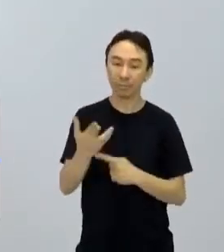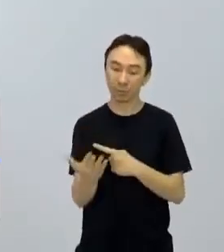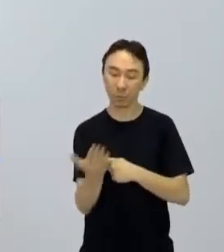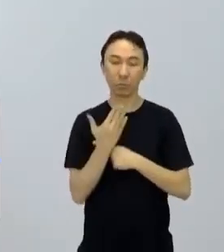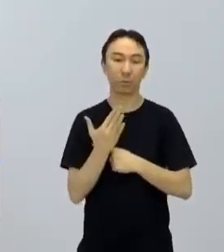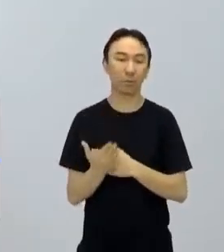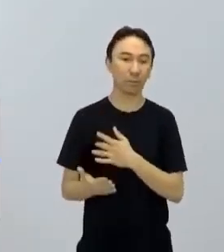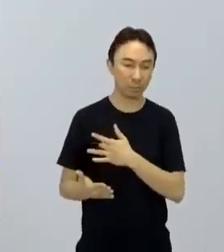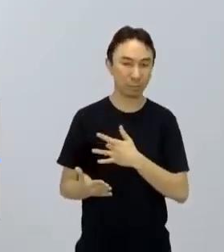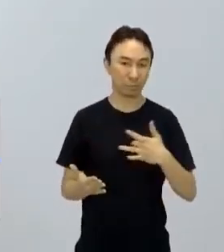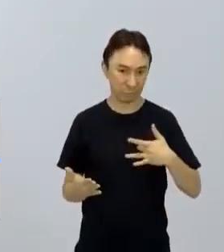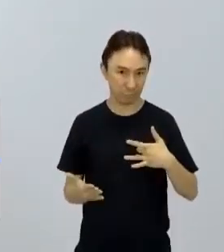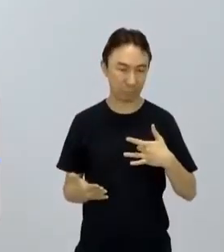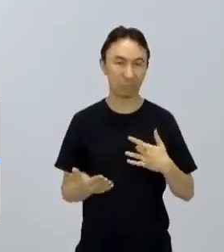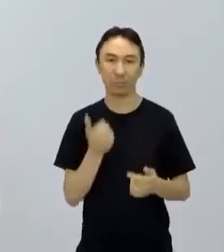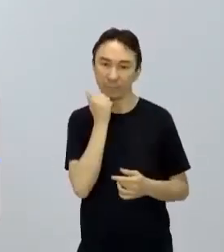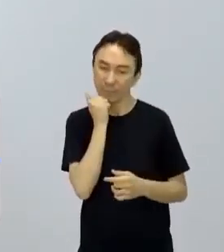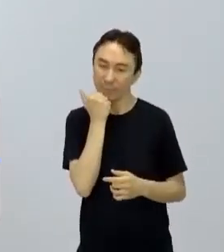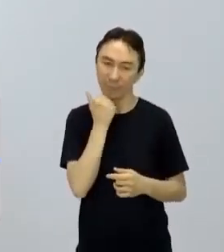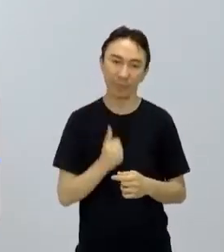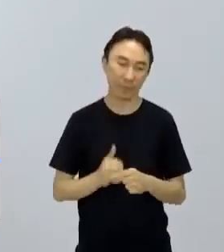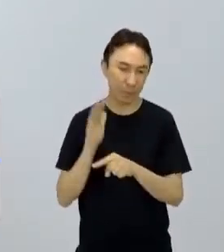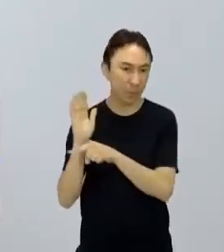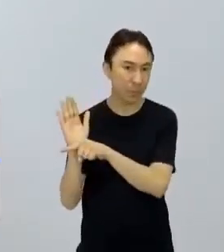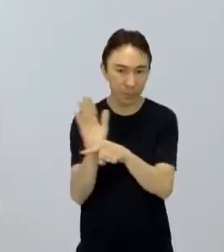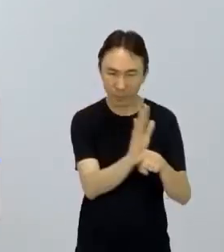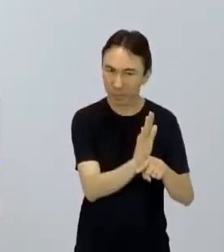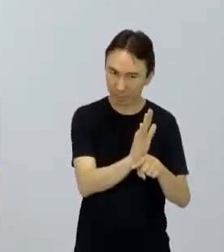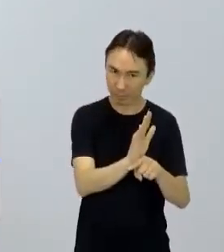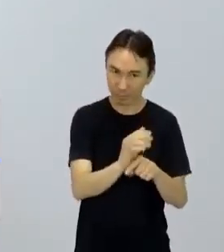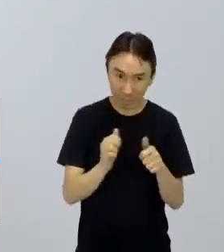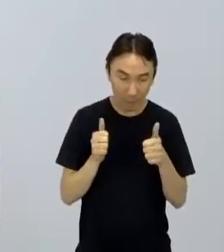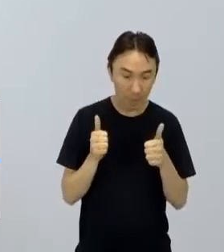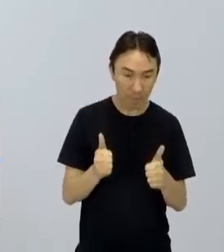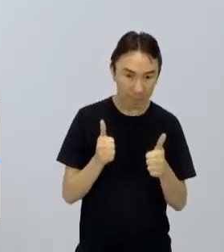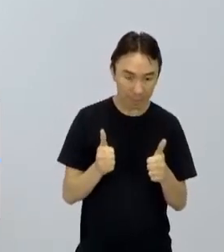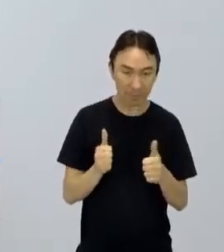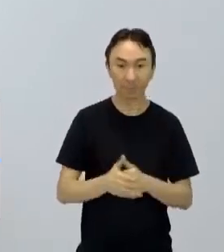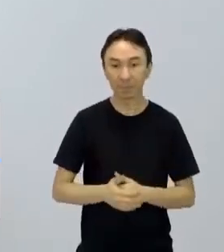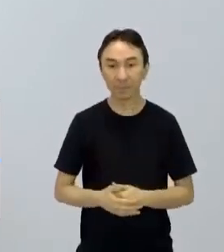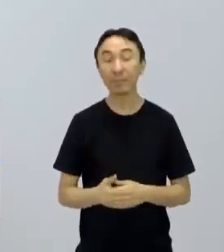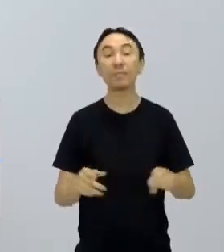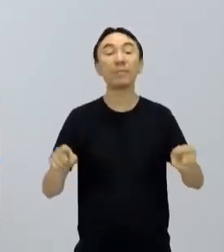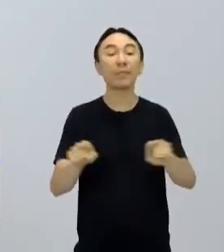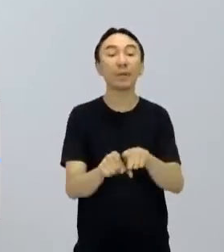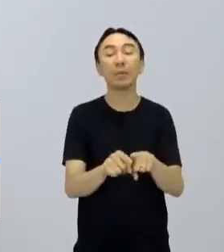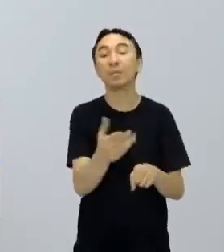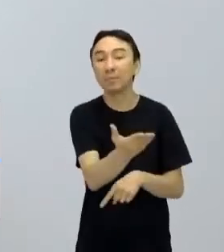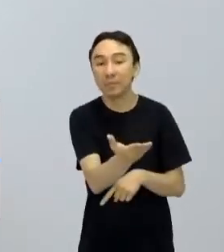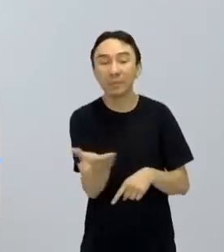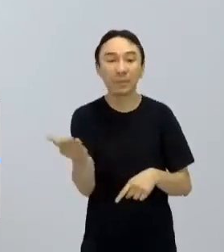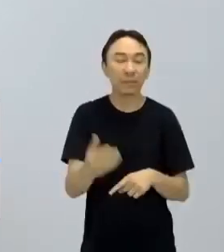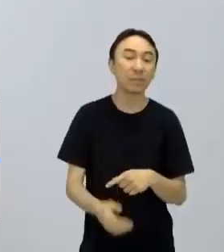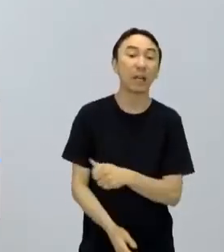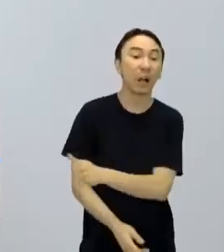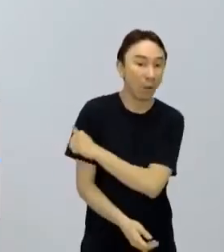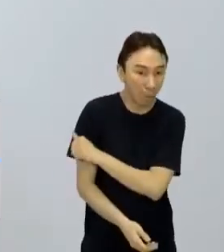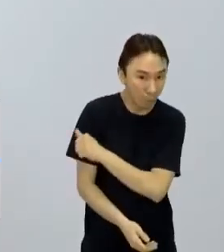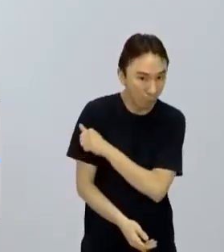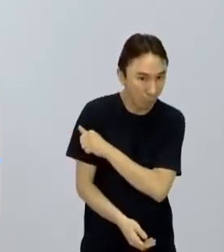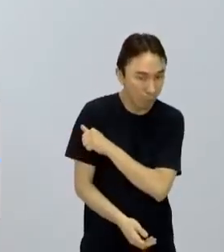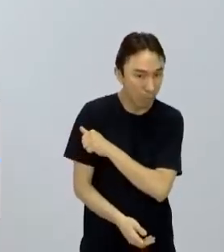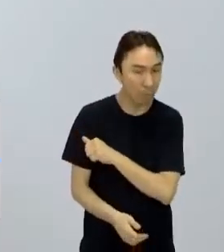na ciência, na saúde e para diferentes fins. Eu quero lembrar você, estudante, que você